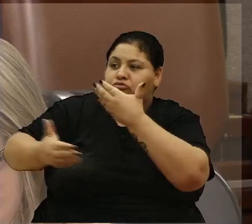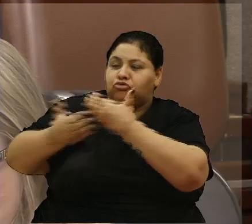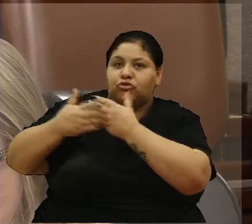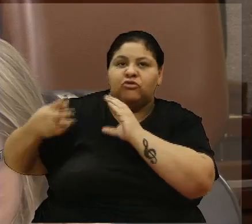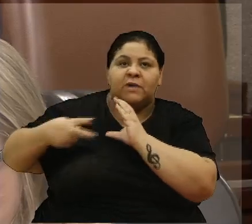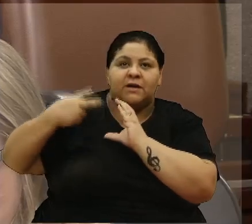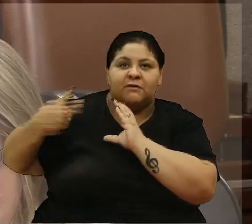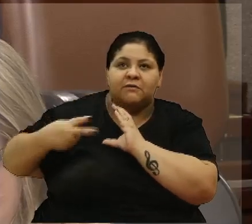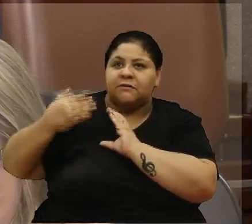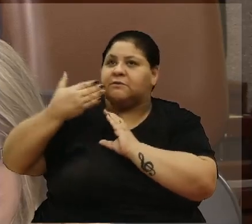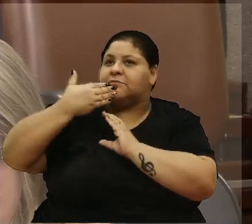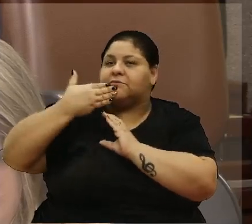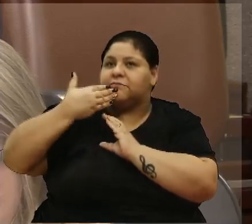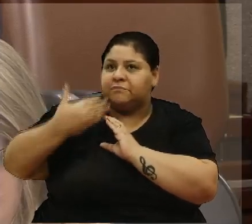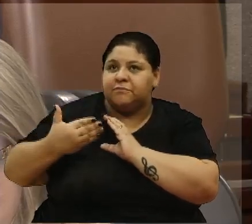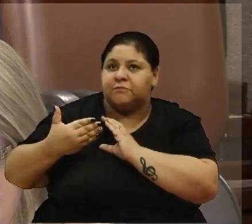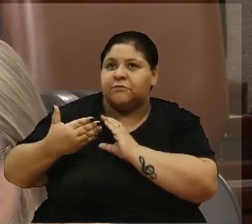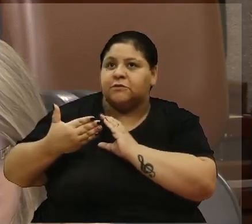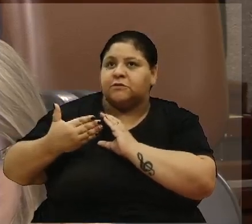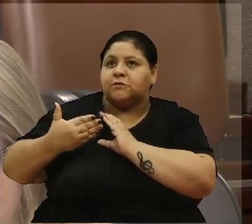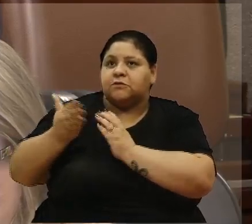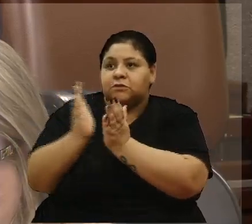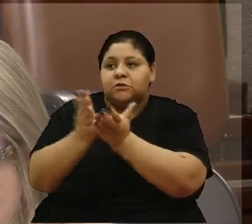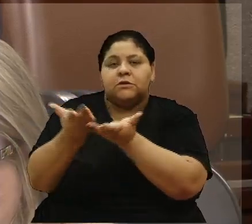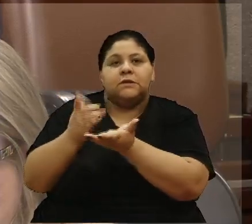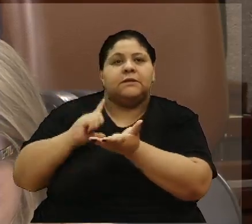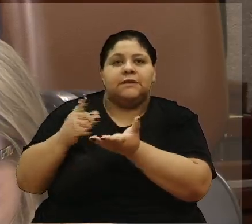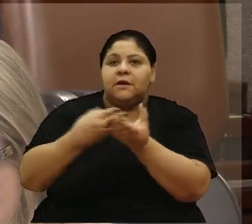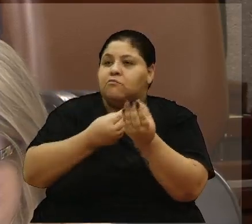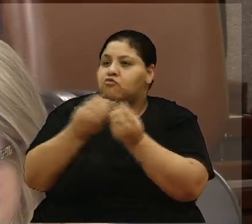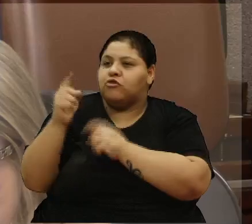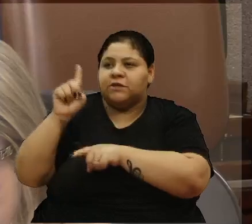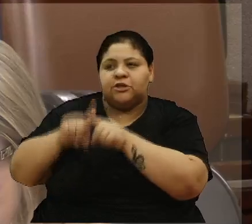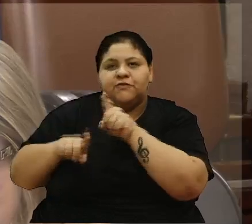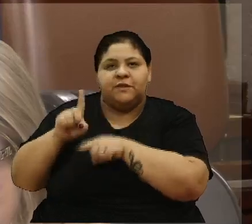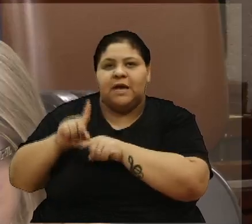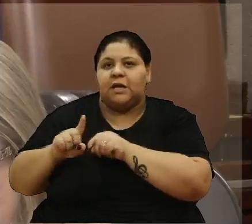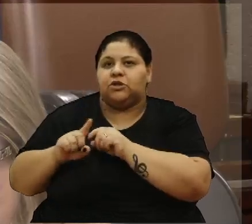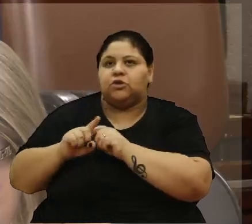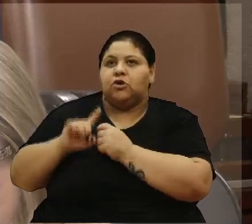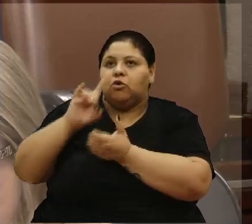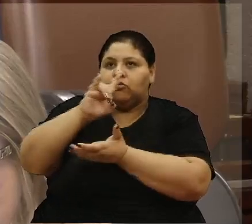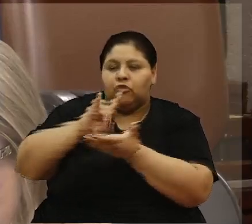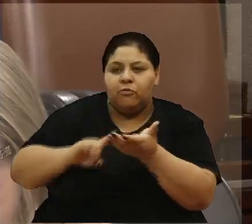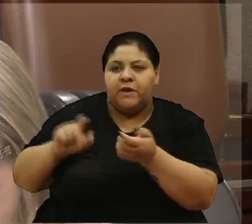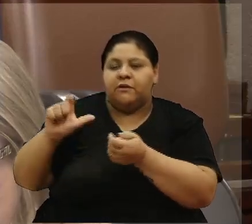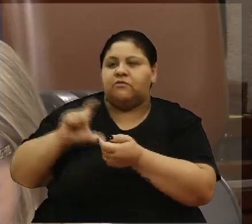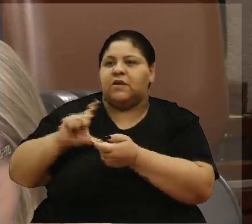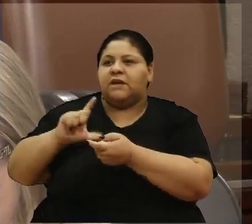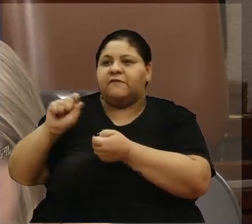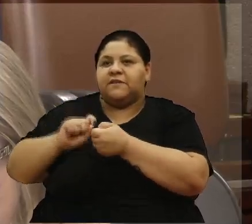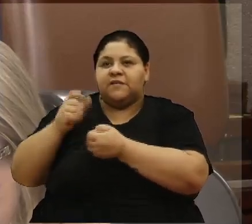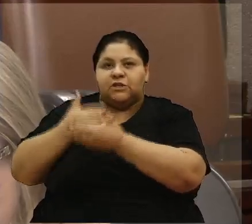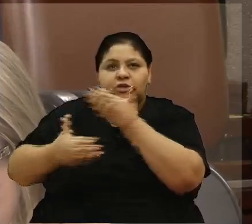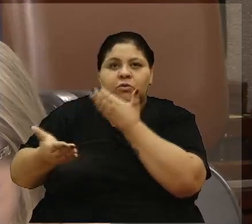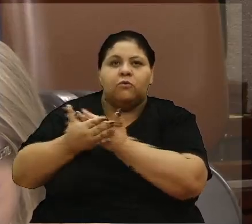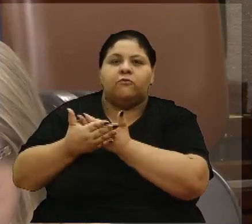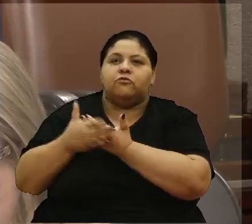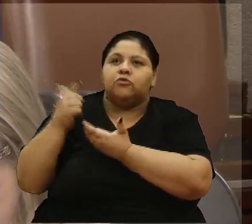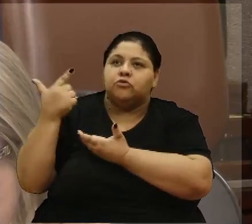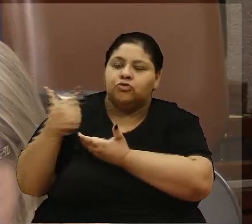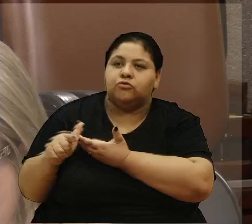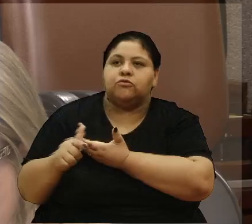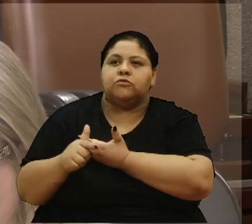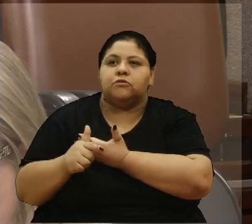Câmara aqui, pedindo... Todas as comissões que já tem muita coisa para fazer com pareceres, tem que refazer um parecer, voltar ao projeto,